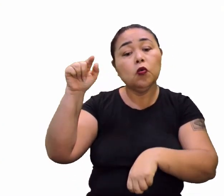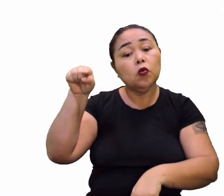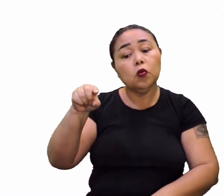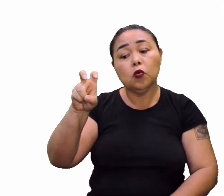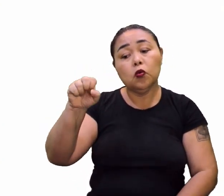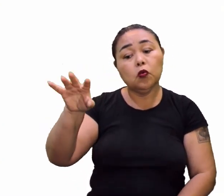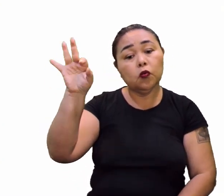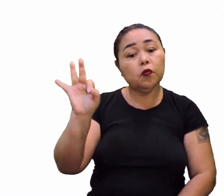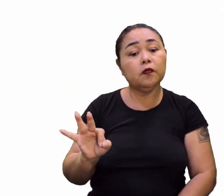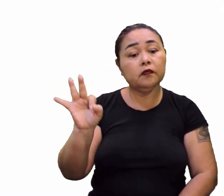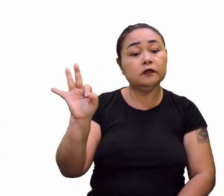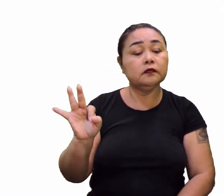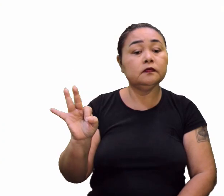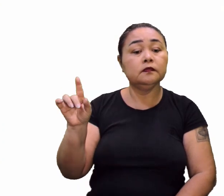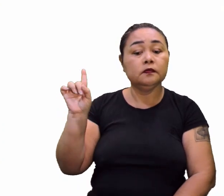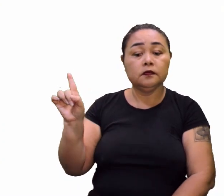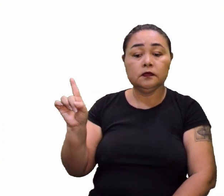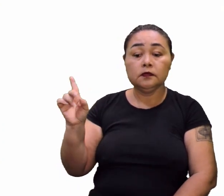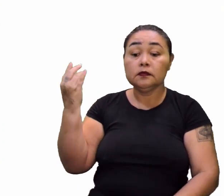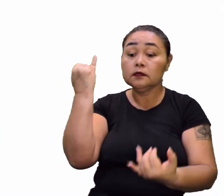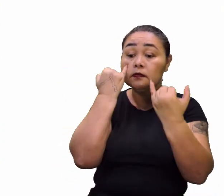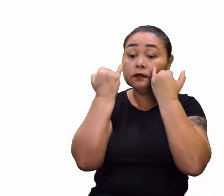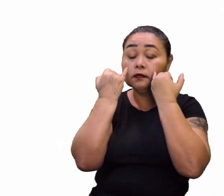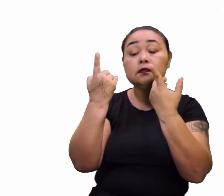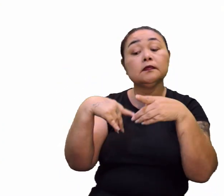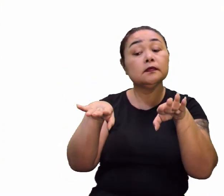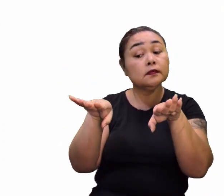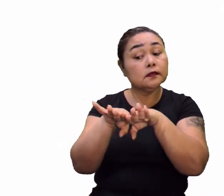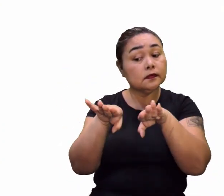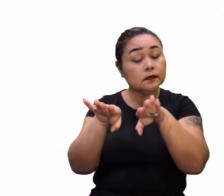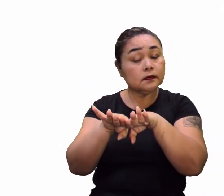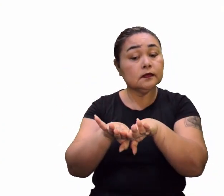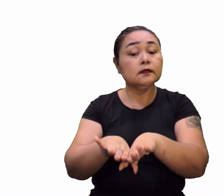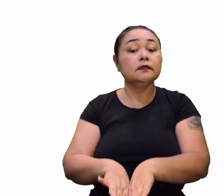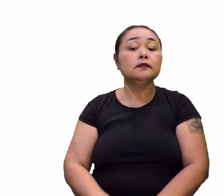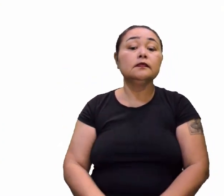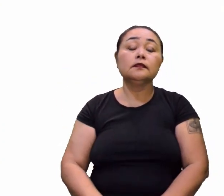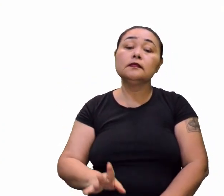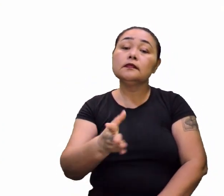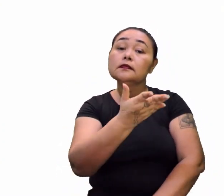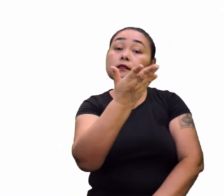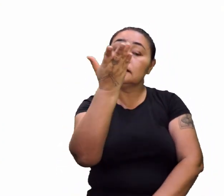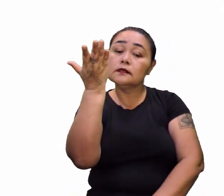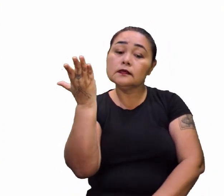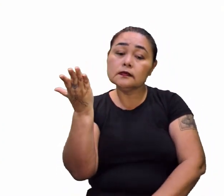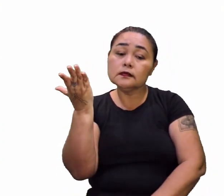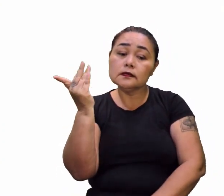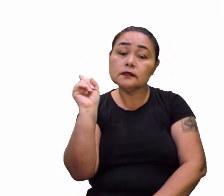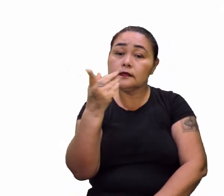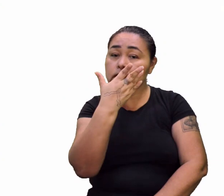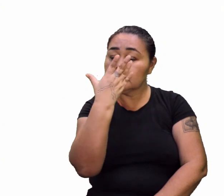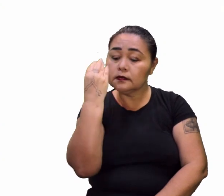74,58%. E essa informação também é importante, querido aluno, não esqueça que o